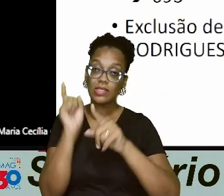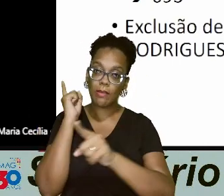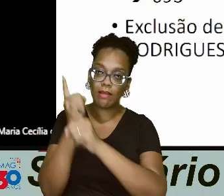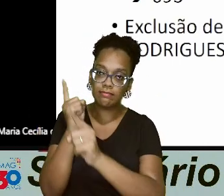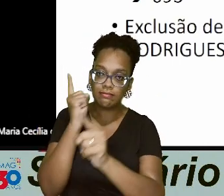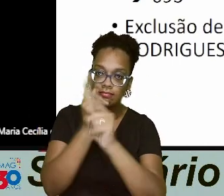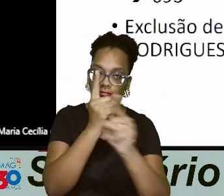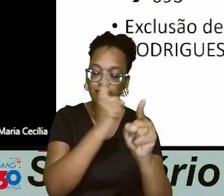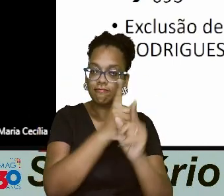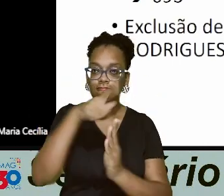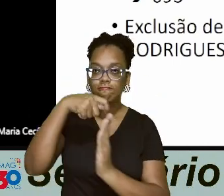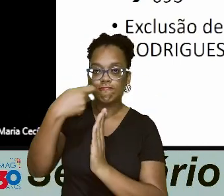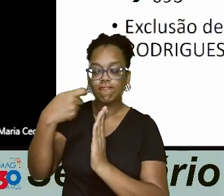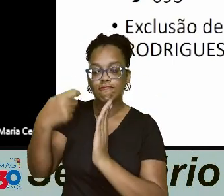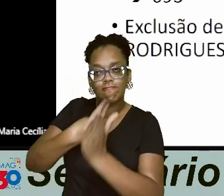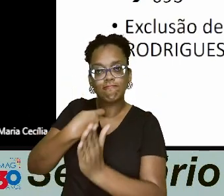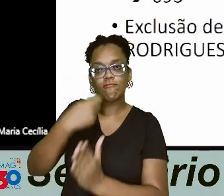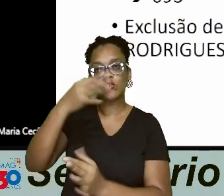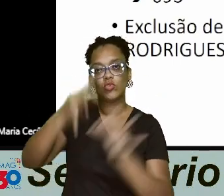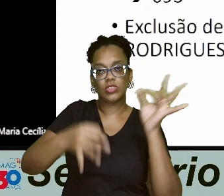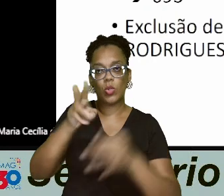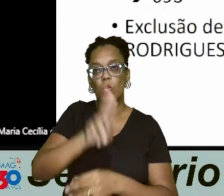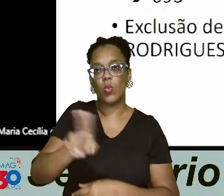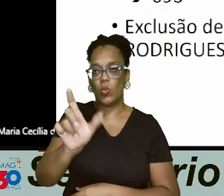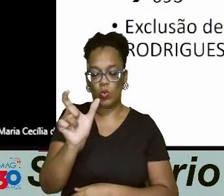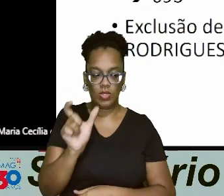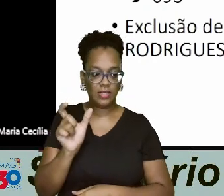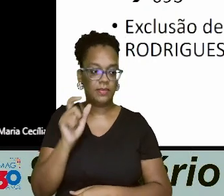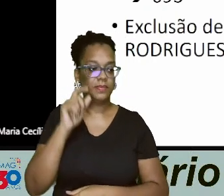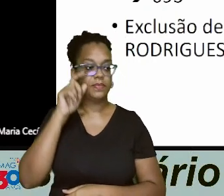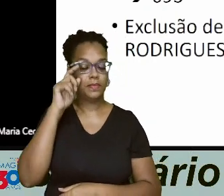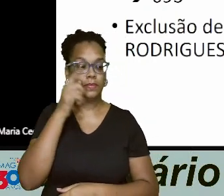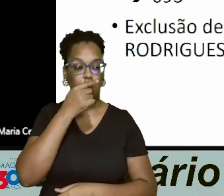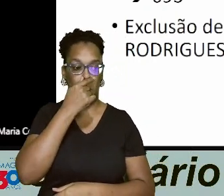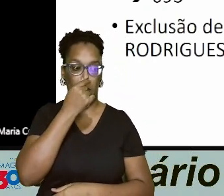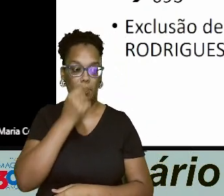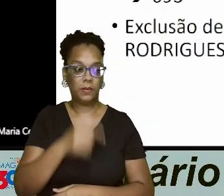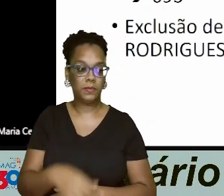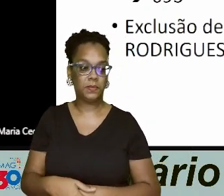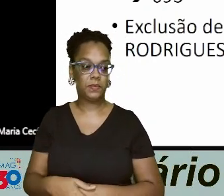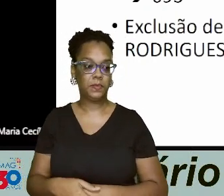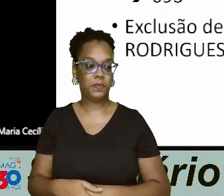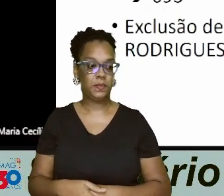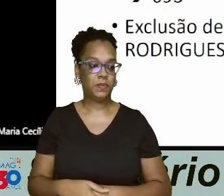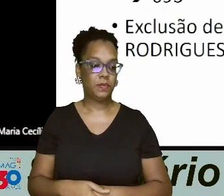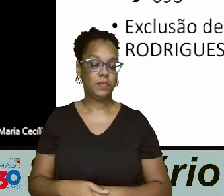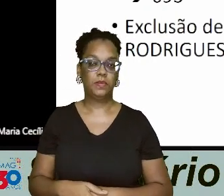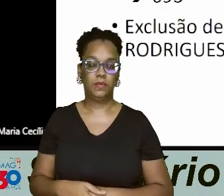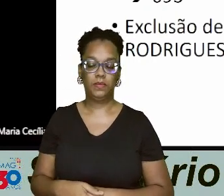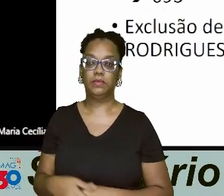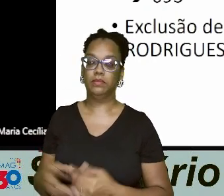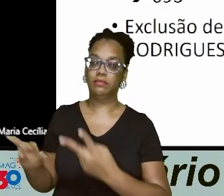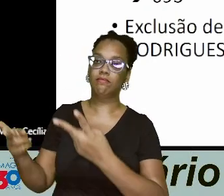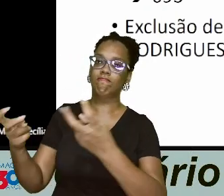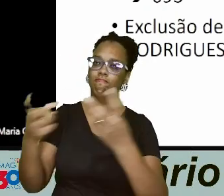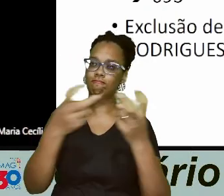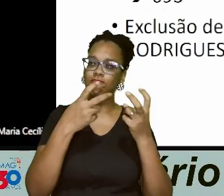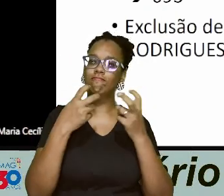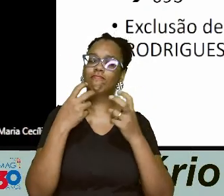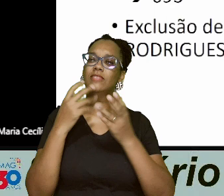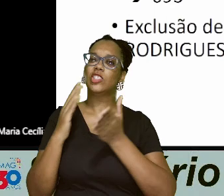decisões judiciais o uso do precedente. A gente extraiu algumas exclusões, né, de dados que